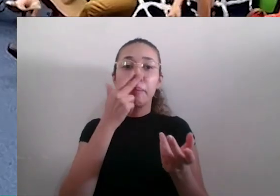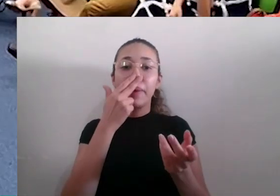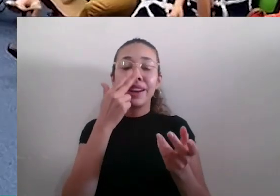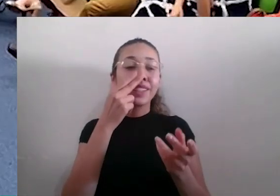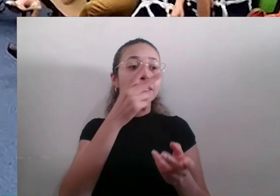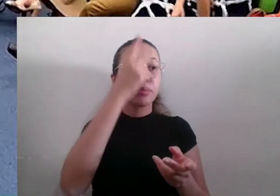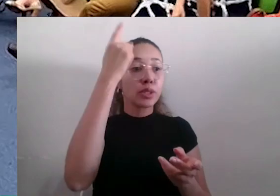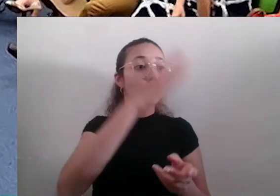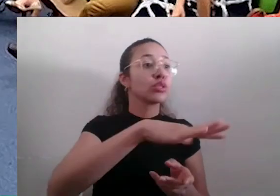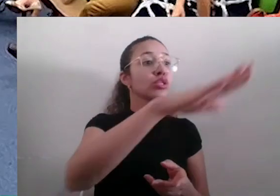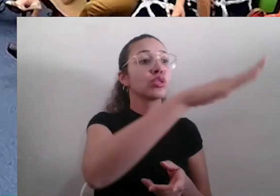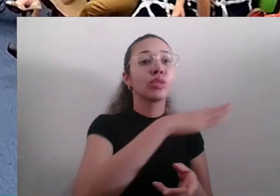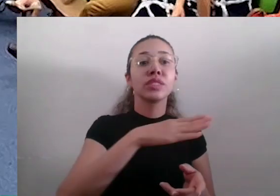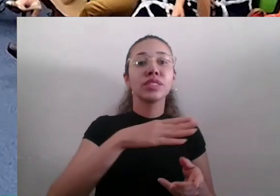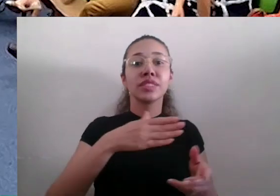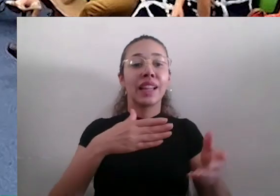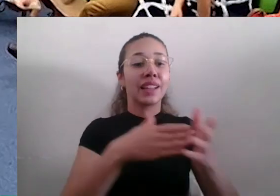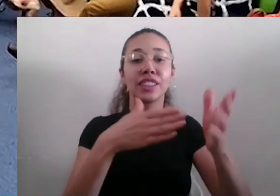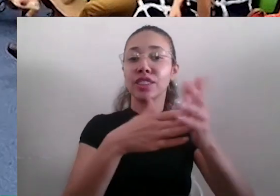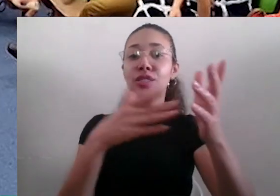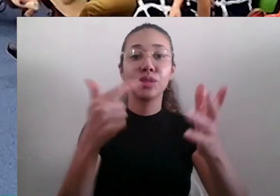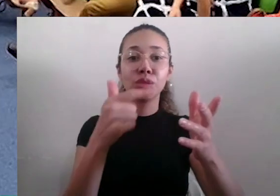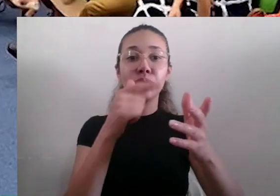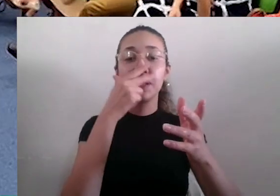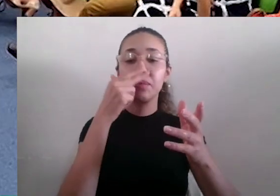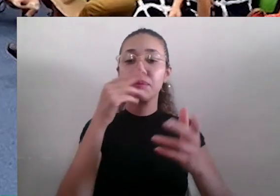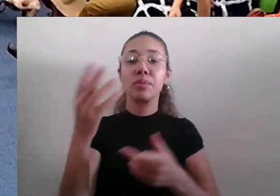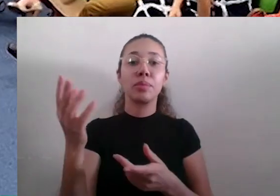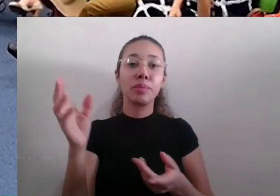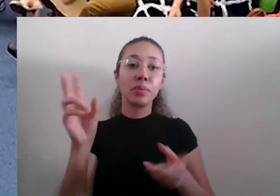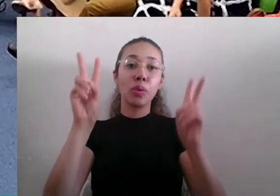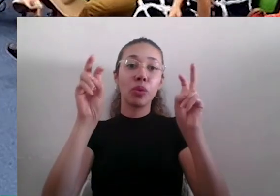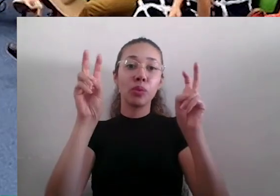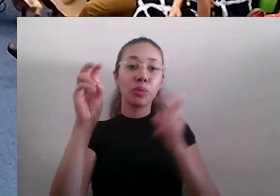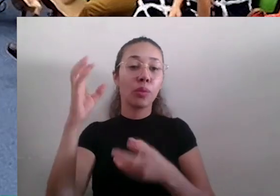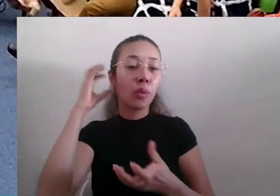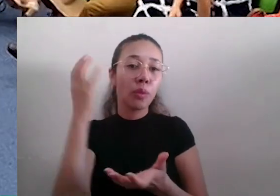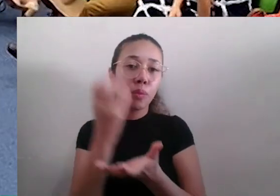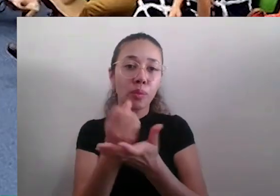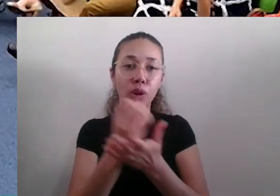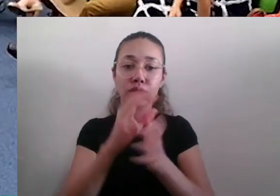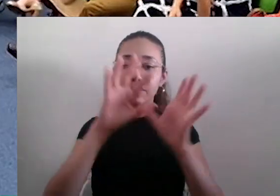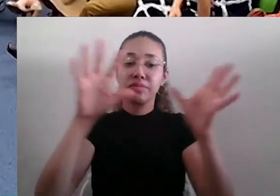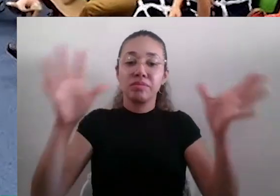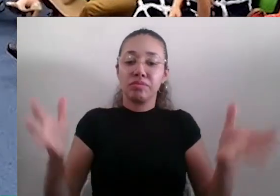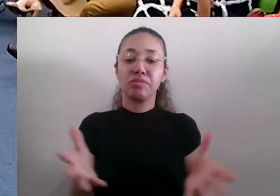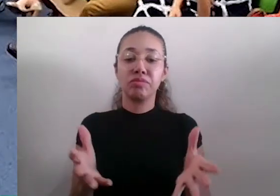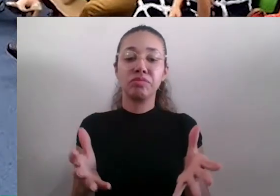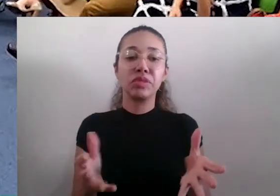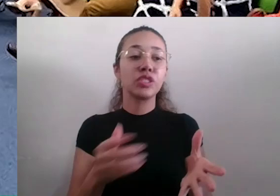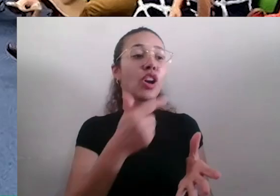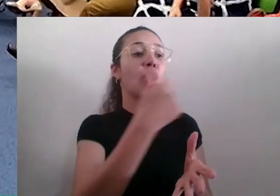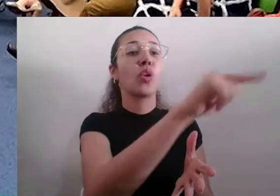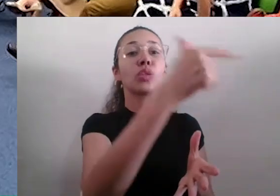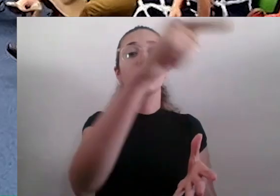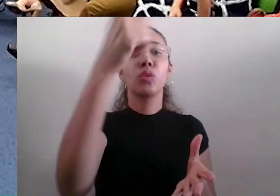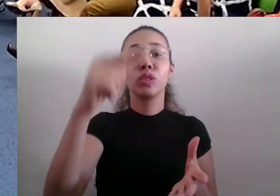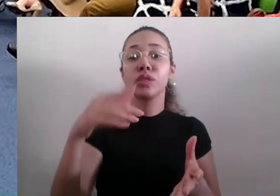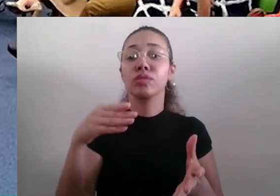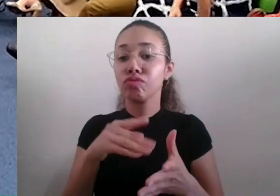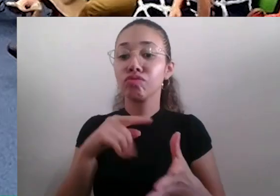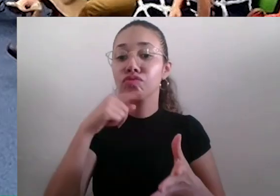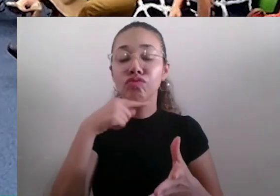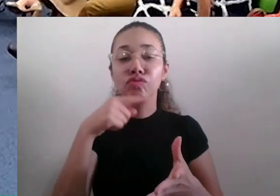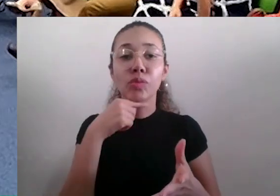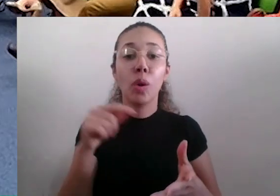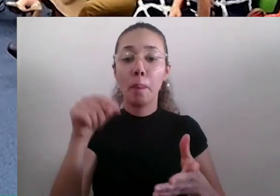Será que o apresenta é uma bolha e como fazer como ter esse Cuidado para estourar essa bolha pra gente atingir